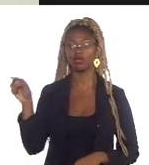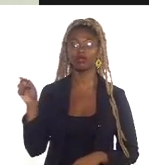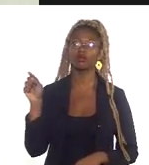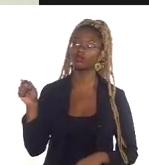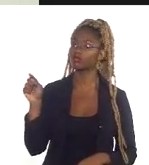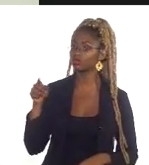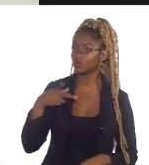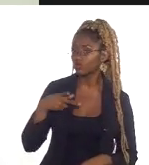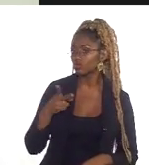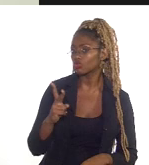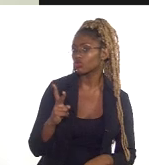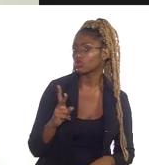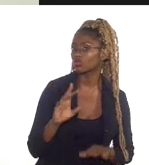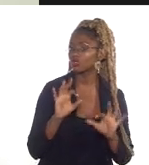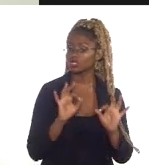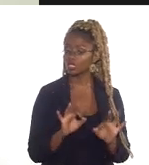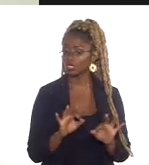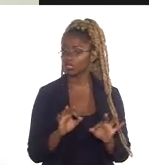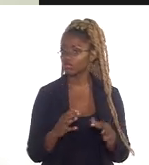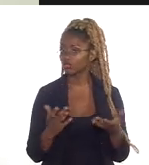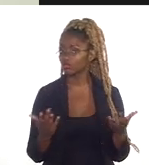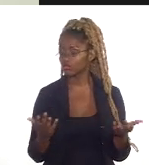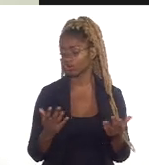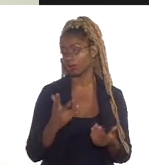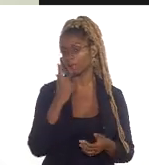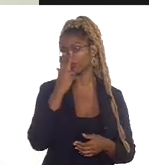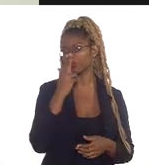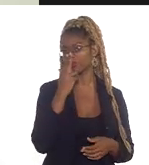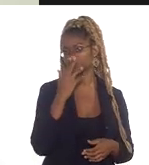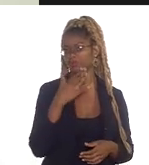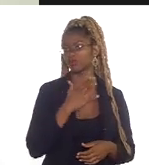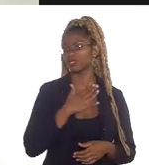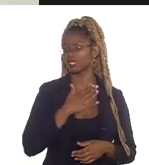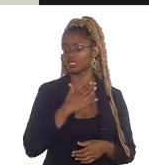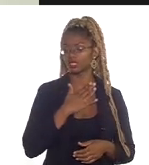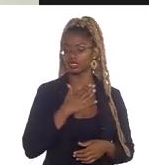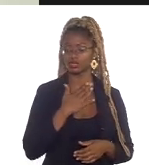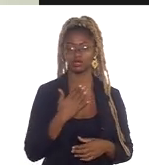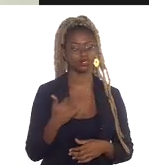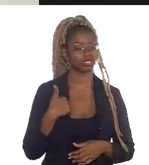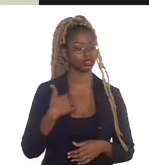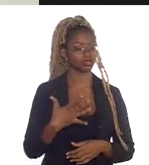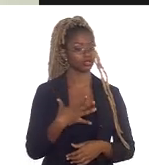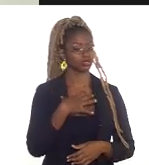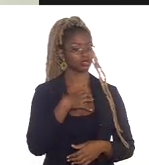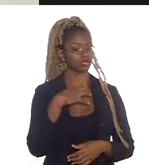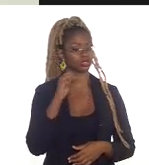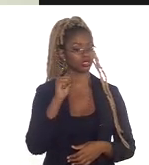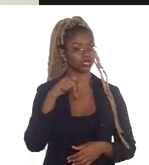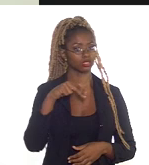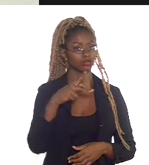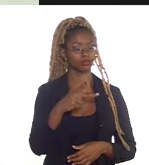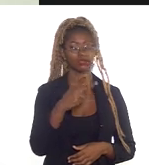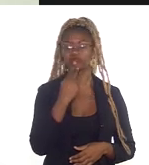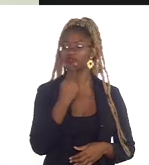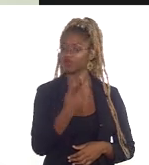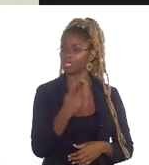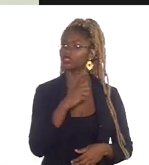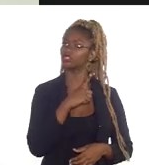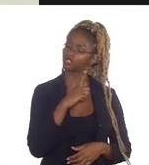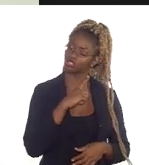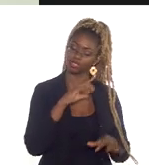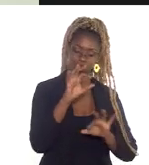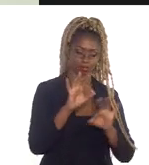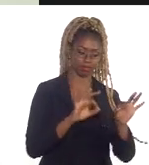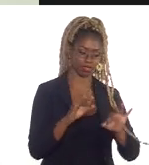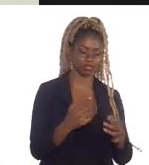andou. Ao que parece, volto a dizer, a meu sentir, a ANP diz que havia um plano de trabalho e